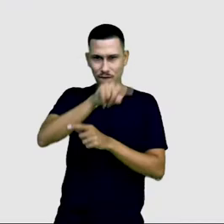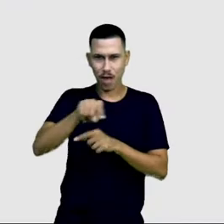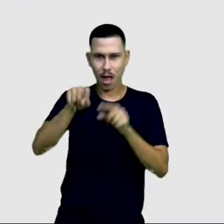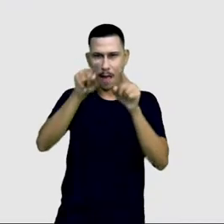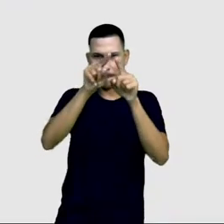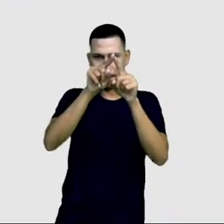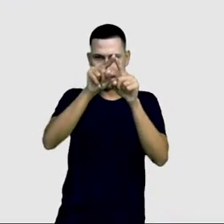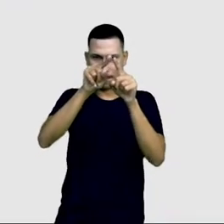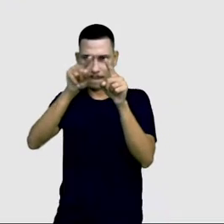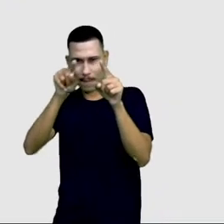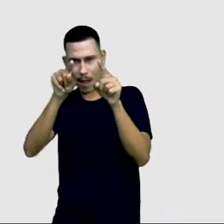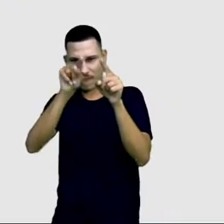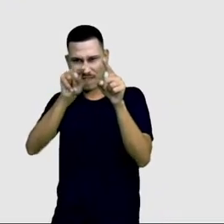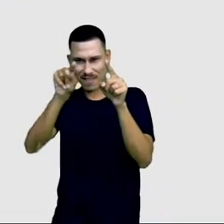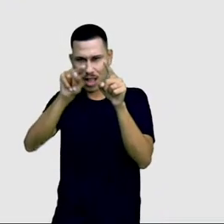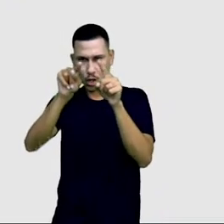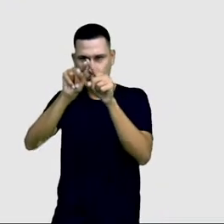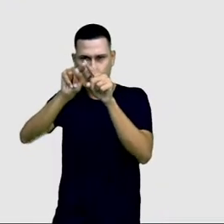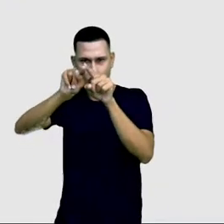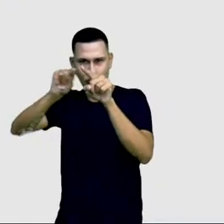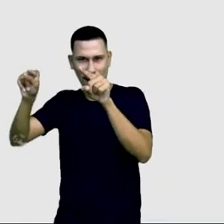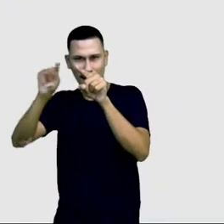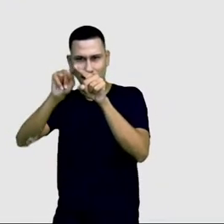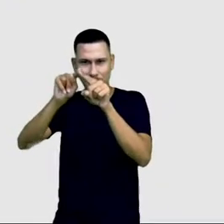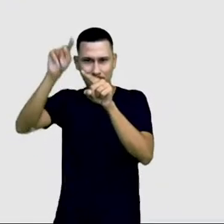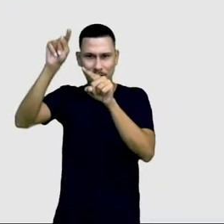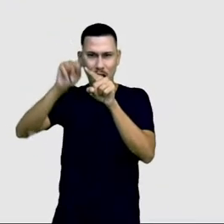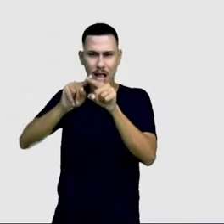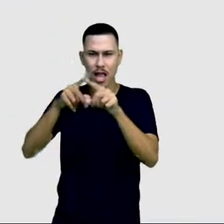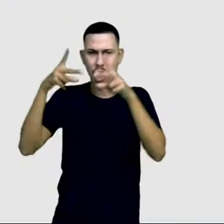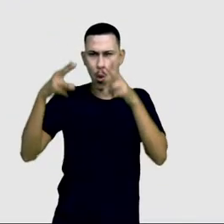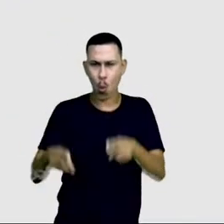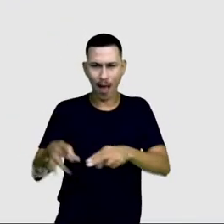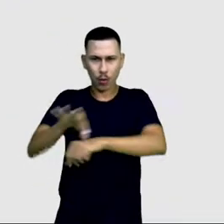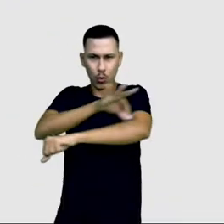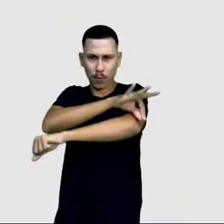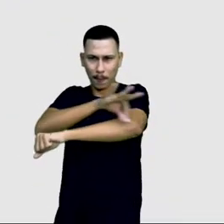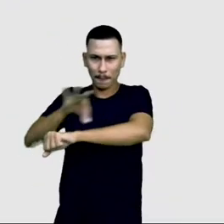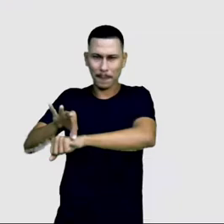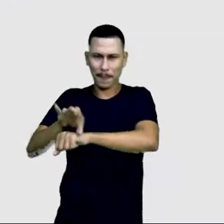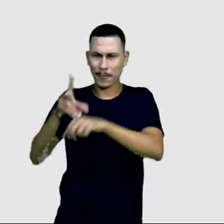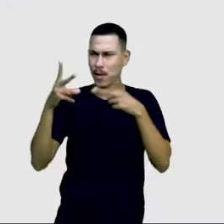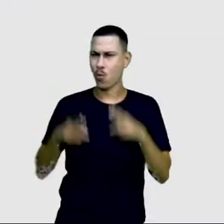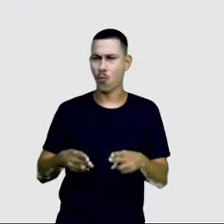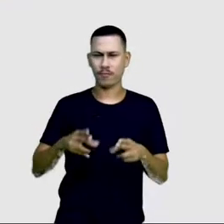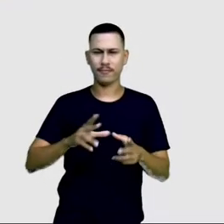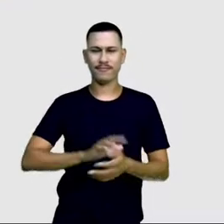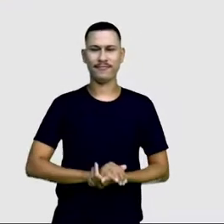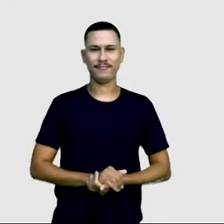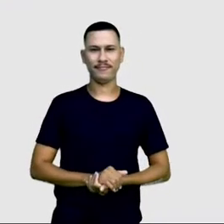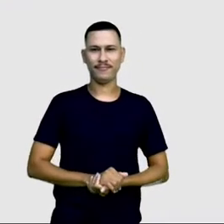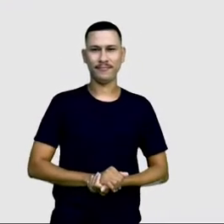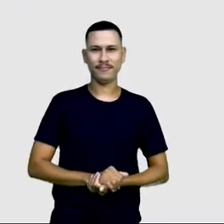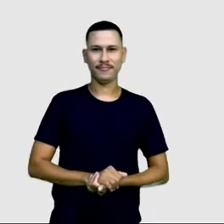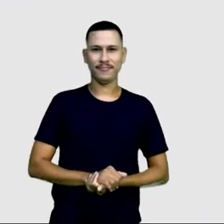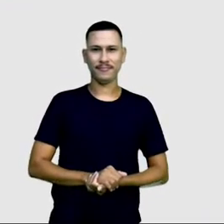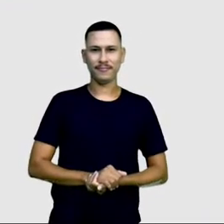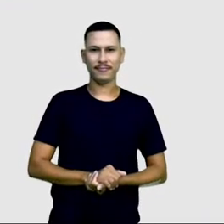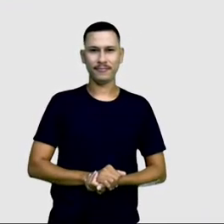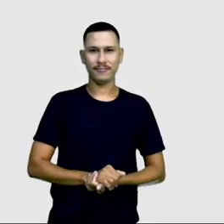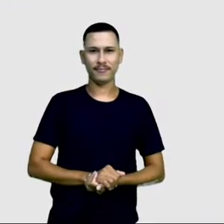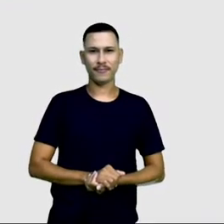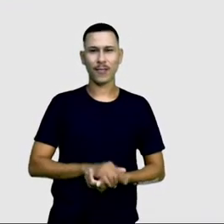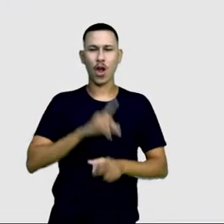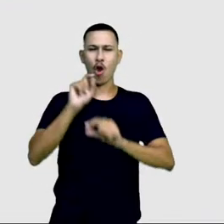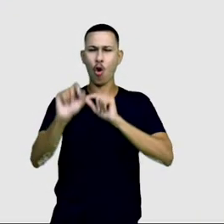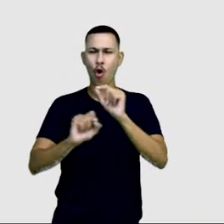referência, para cada uma das pontas, tá certo? A gente vai ter sempre a mesma distância. E isso